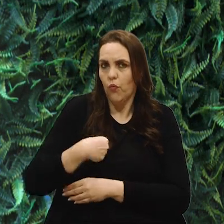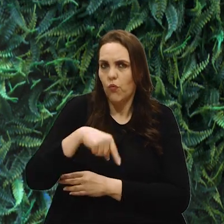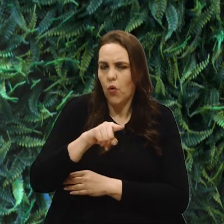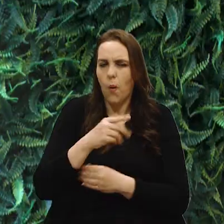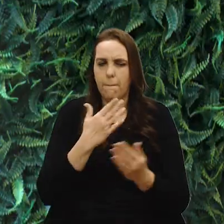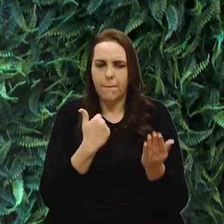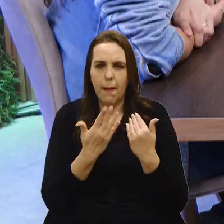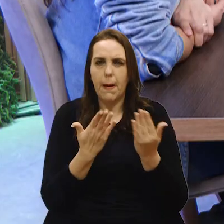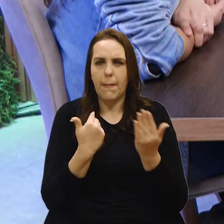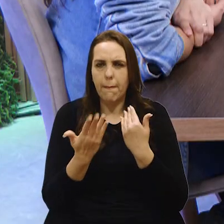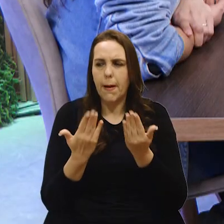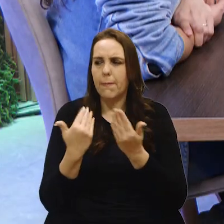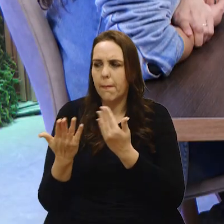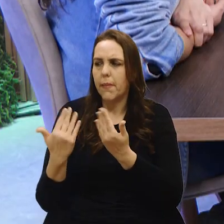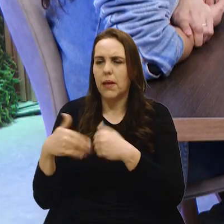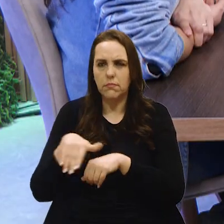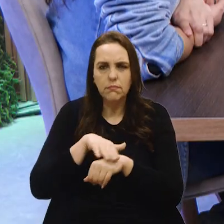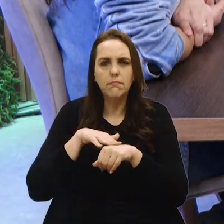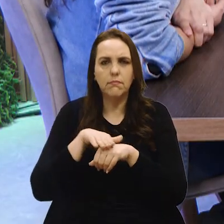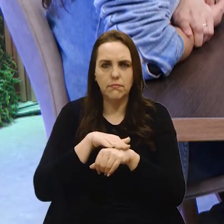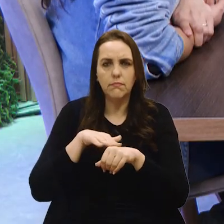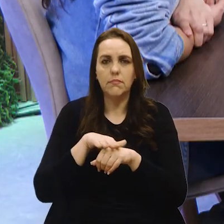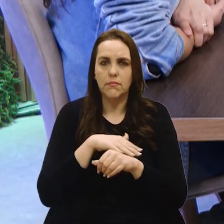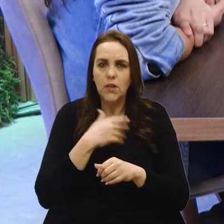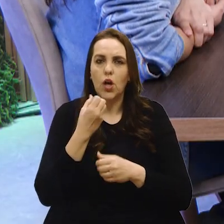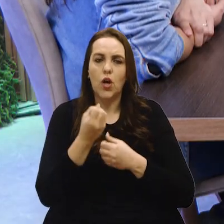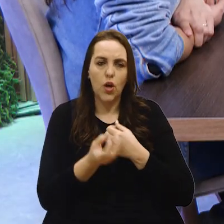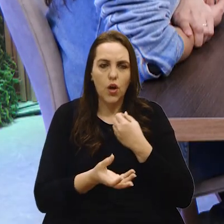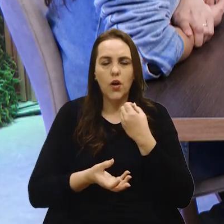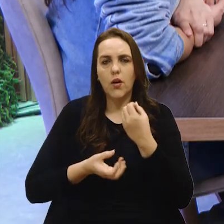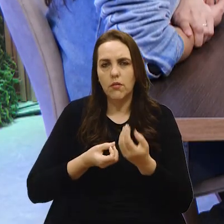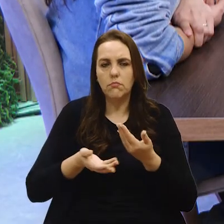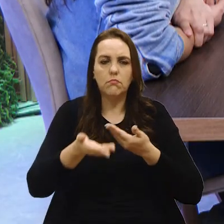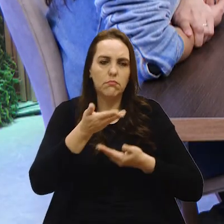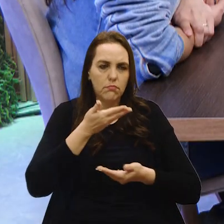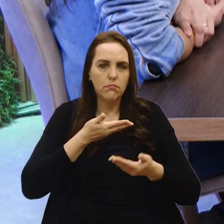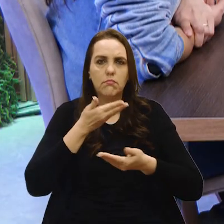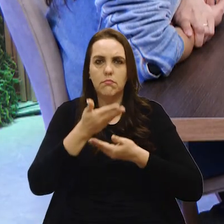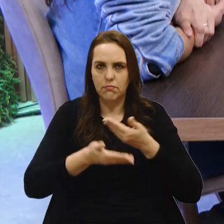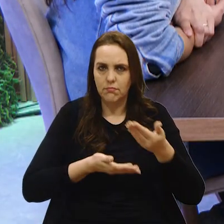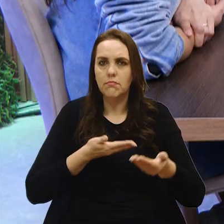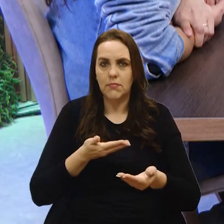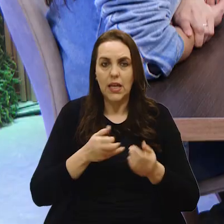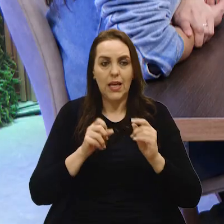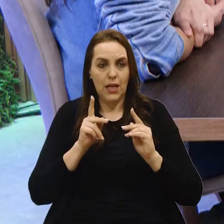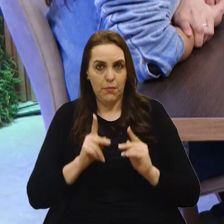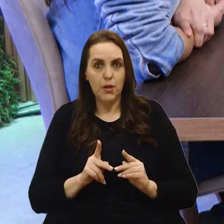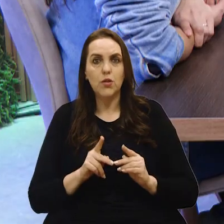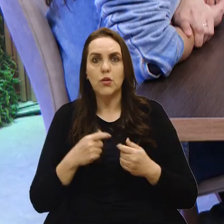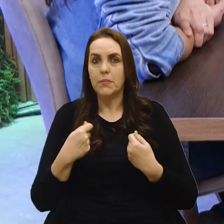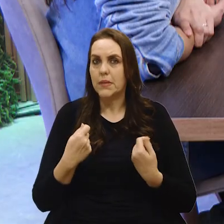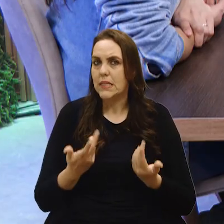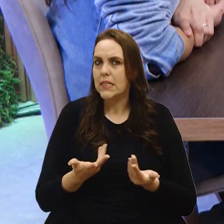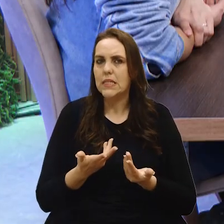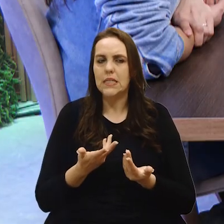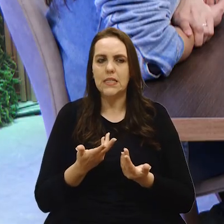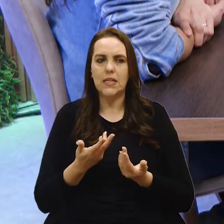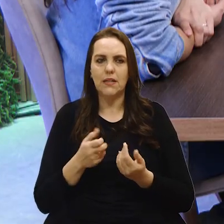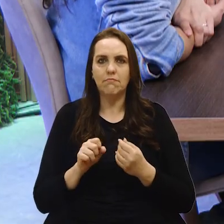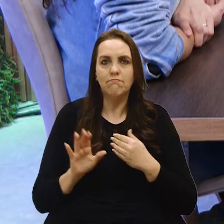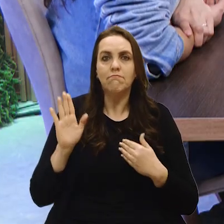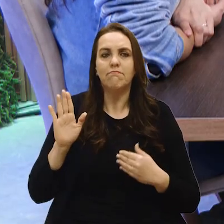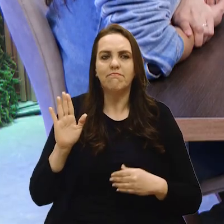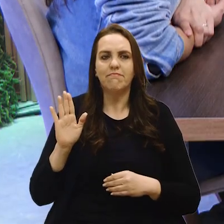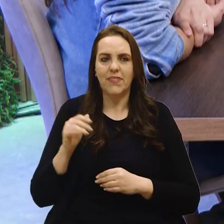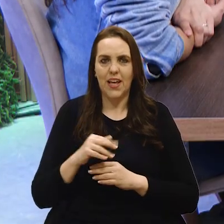eu vou dialogando ali e vai oferecendo a palavra para que a pessoa que está buscando uma vaga fale,